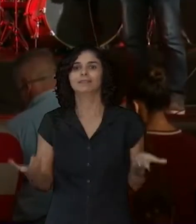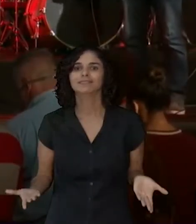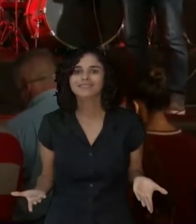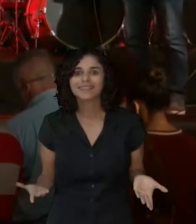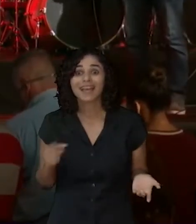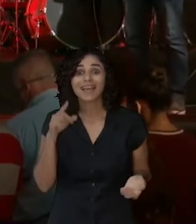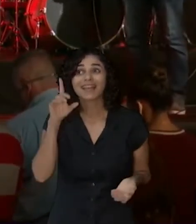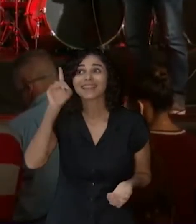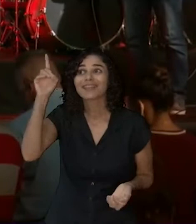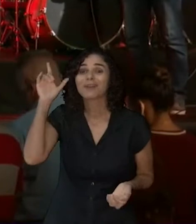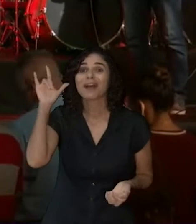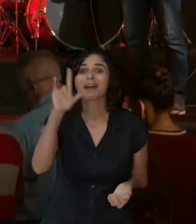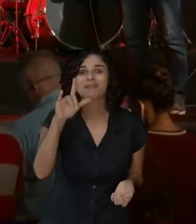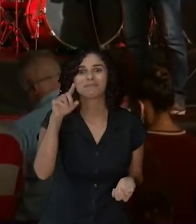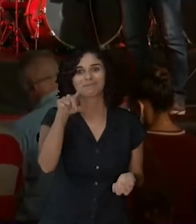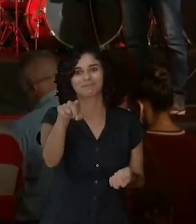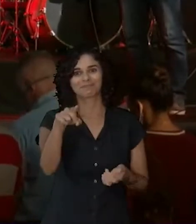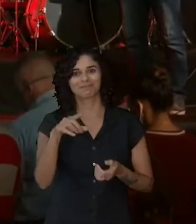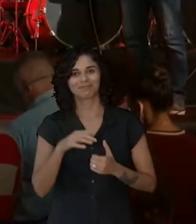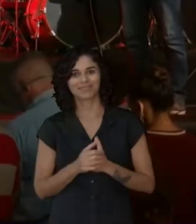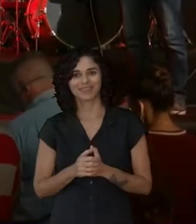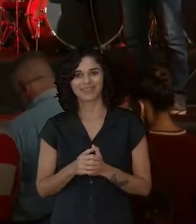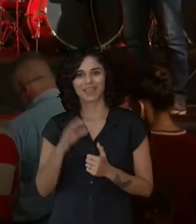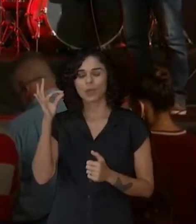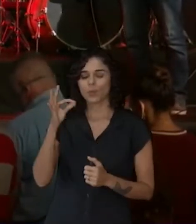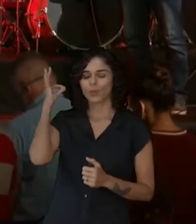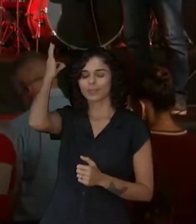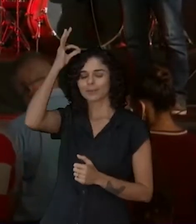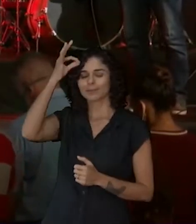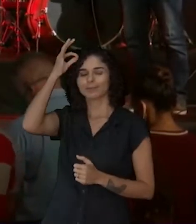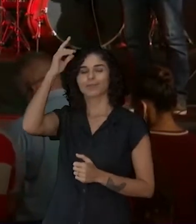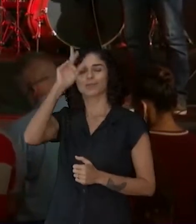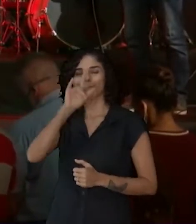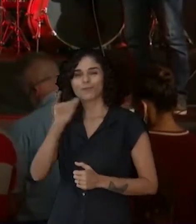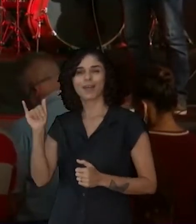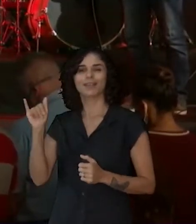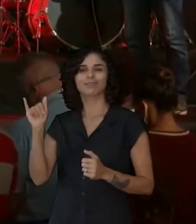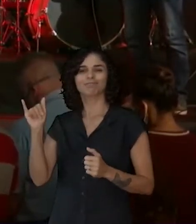vai testificar o seu espírito.